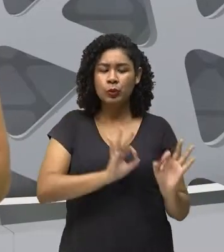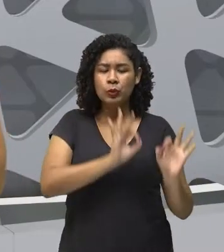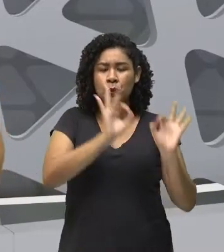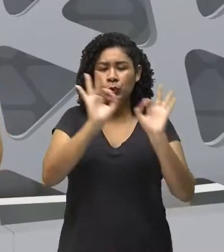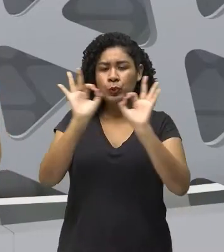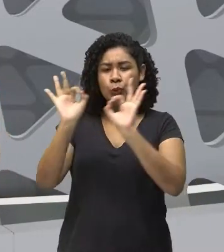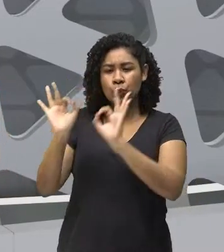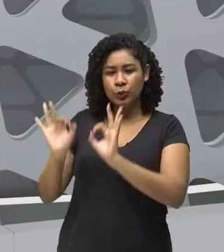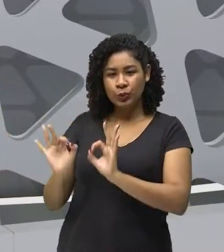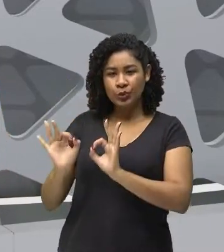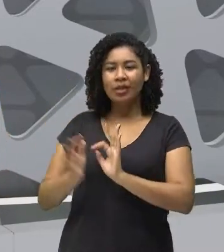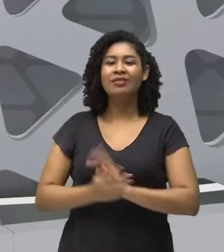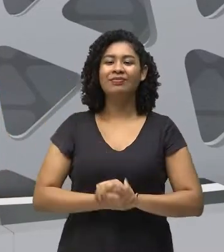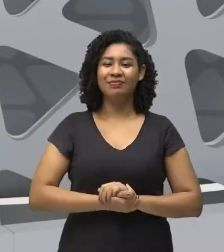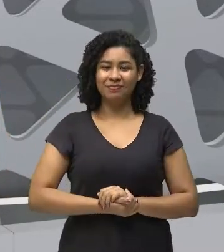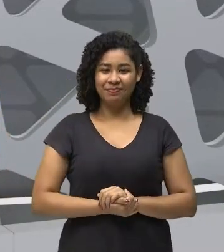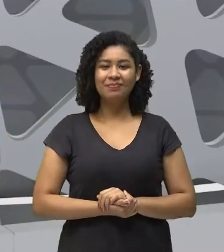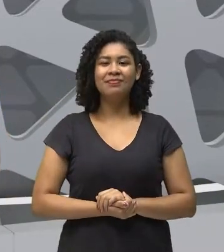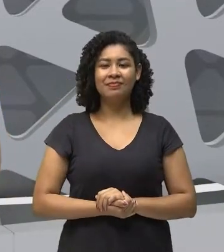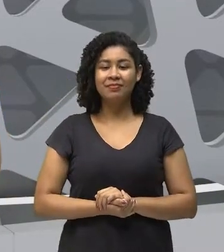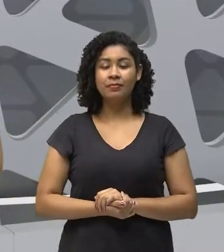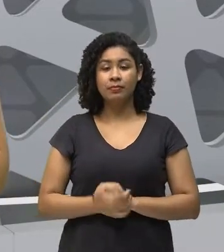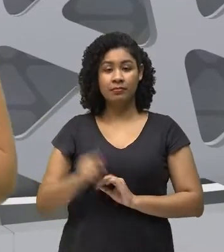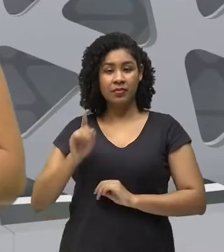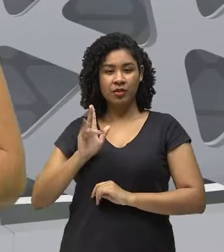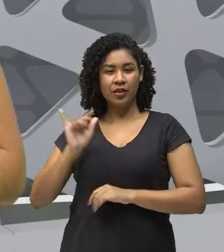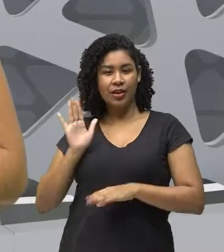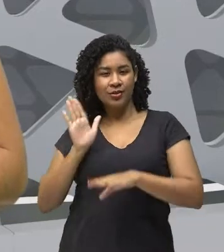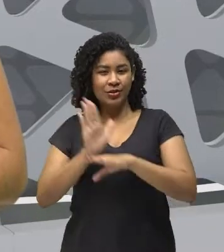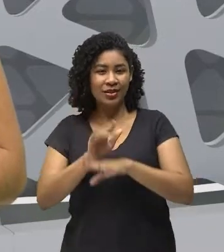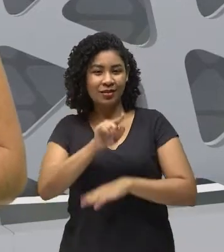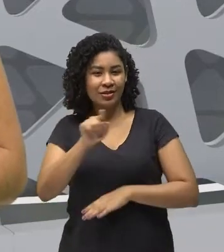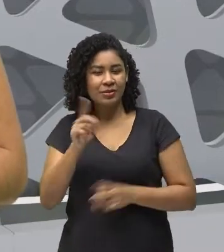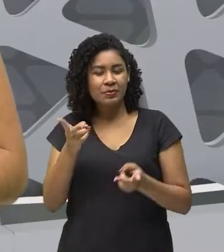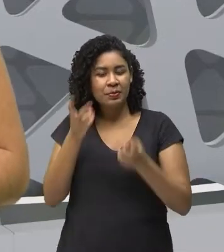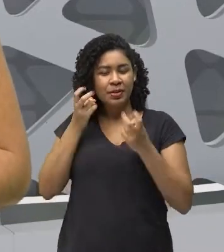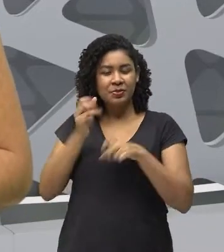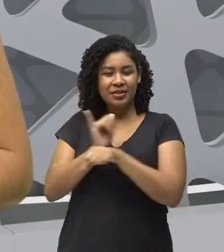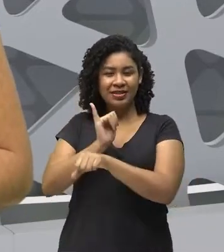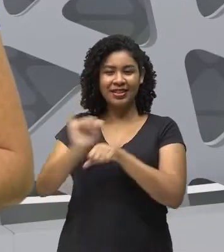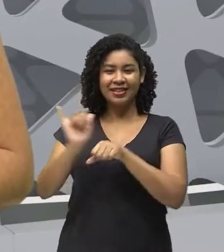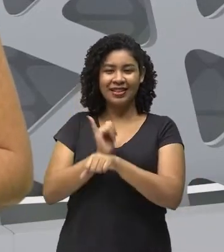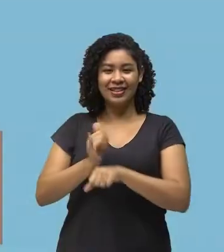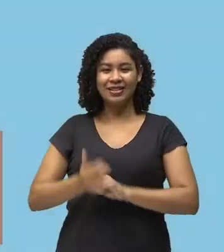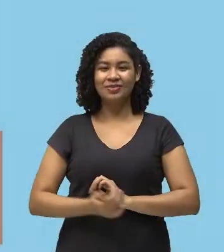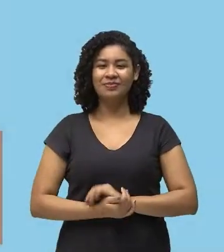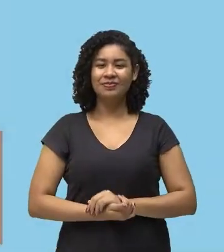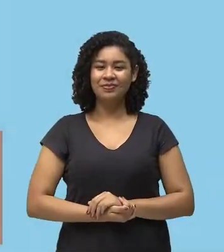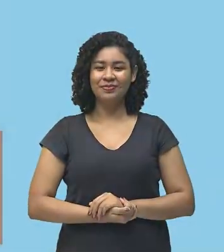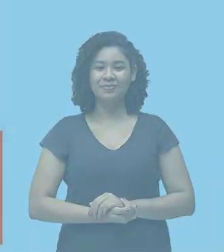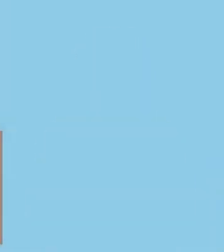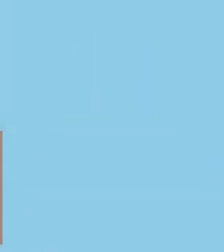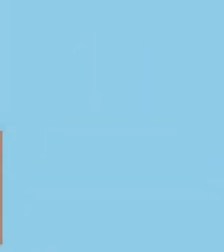comigo um pequeno vídeo que vai dar uma ideia sobre essa estratégia. Vamos dar uma olhada.